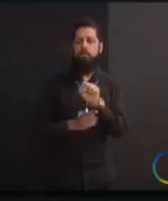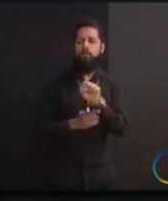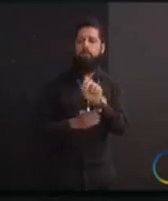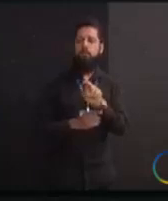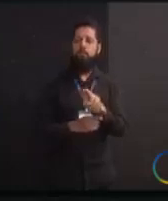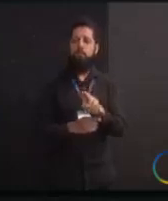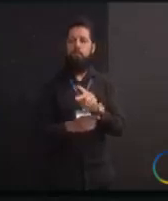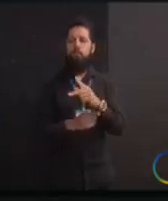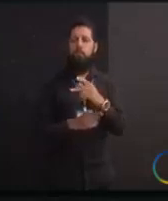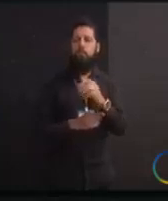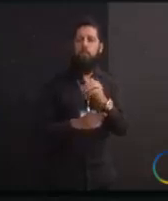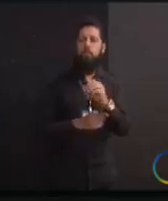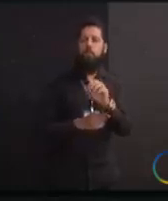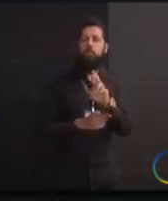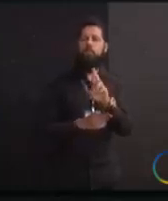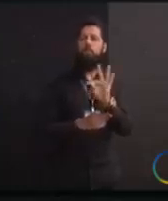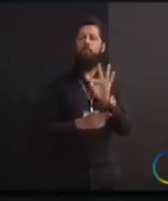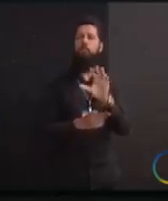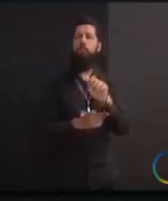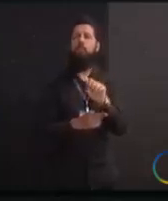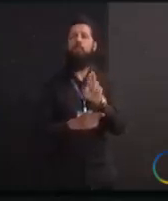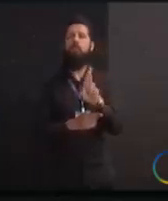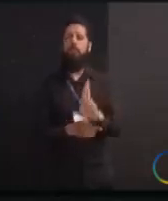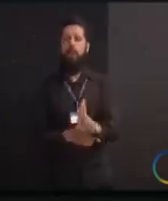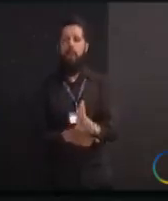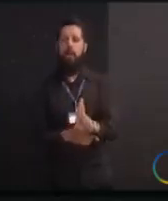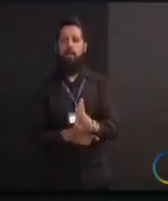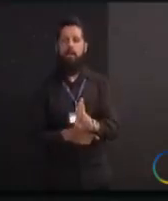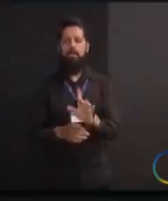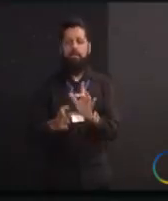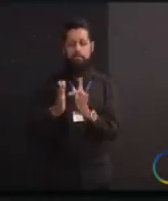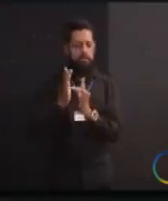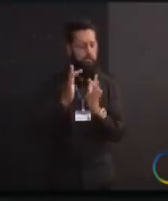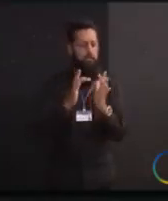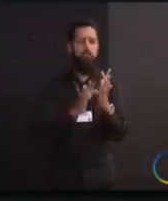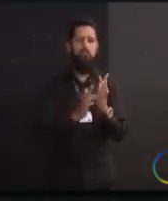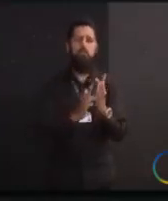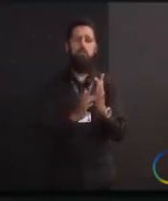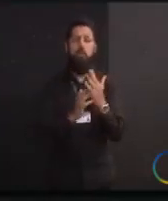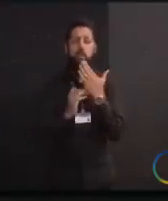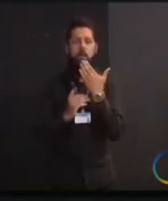Jesus pede para amar. Não sei o que é isso.